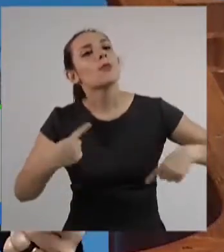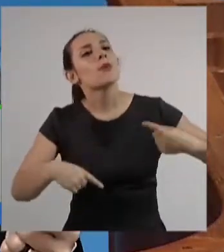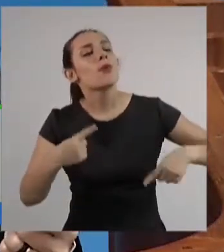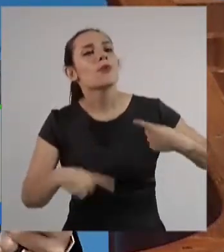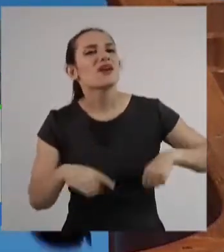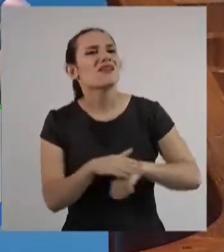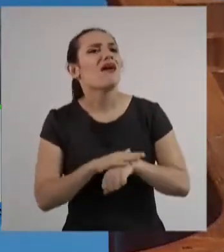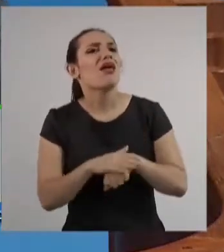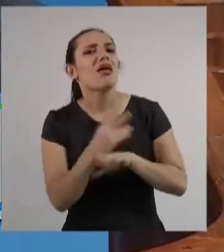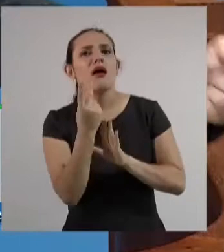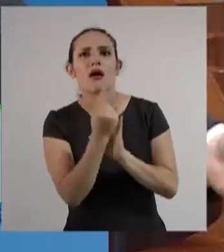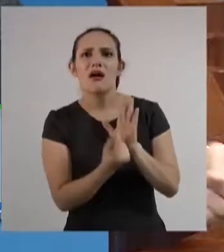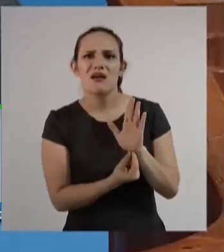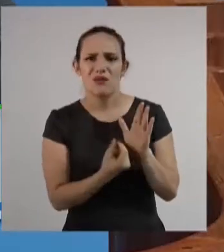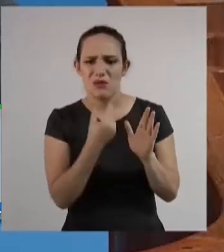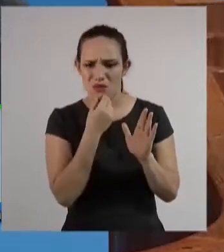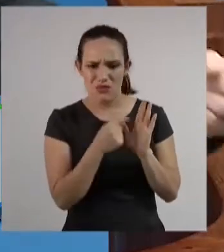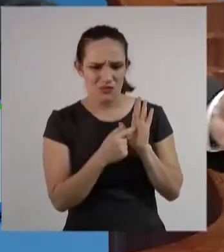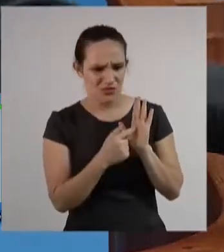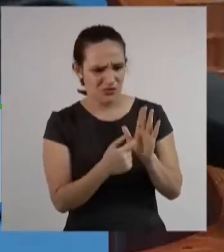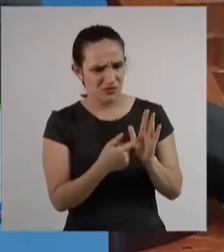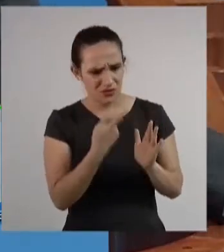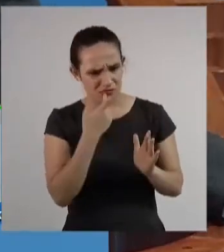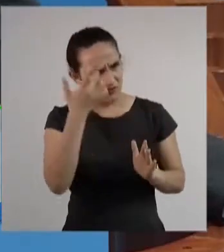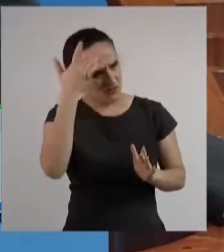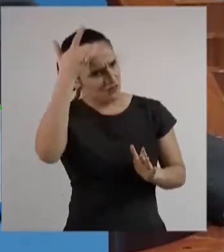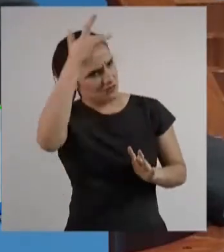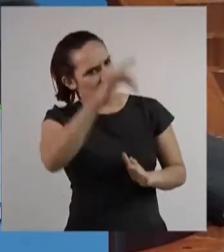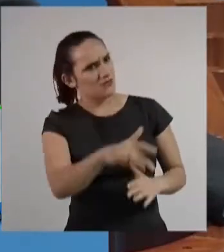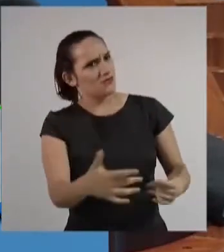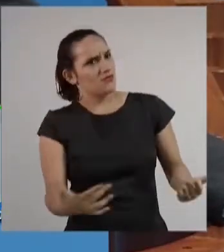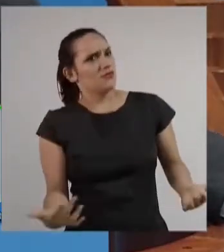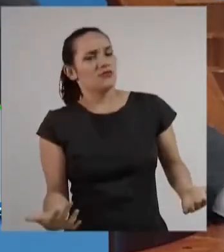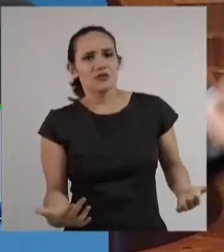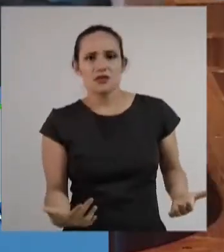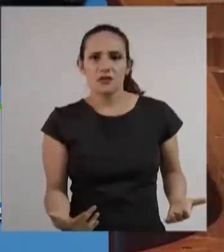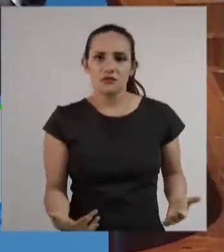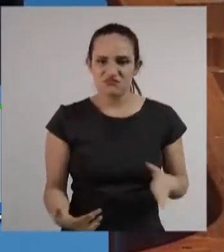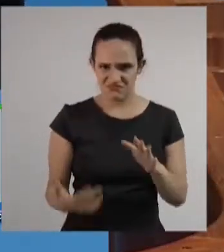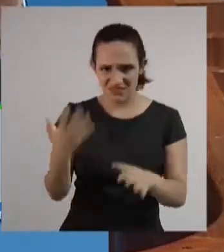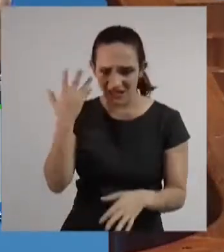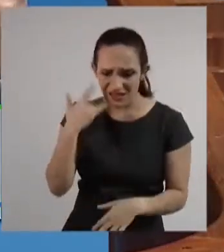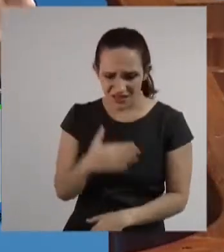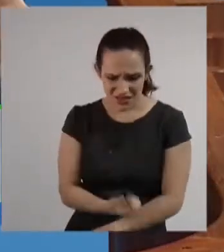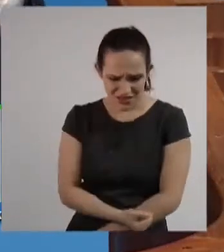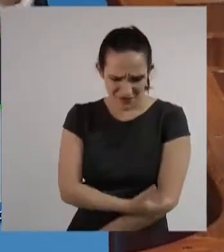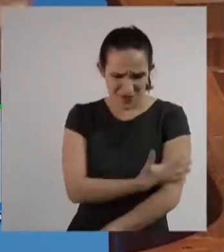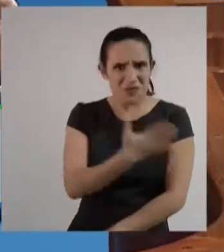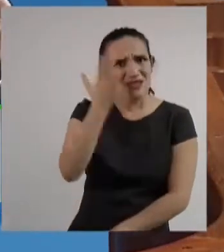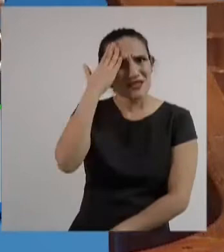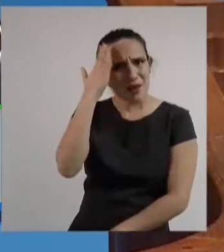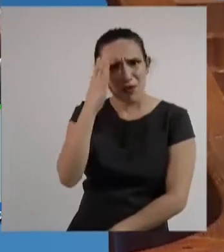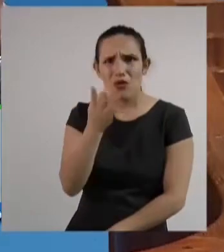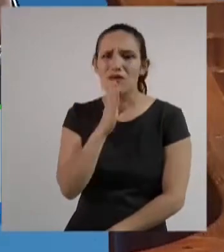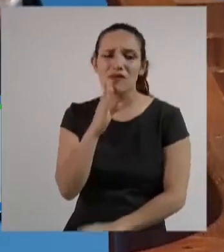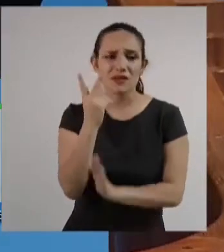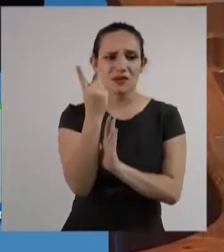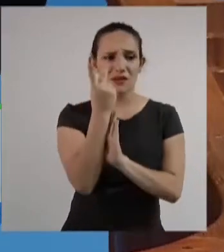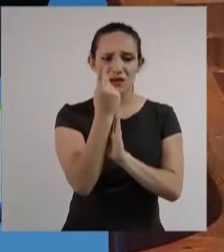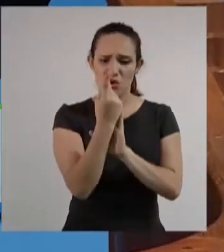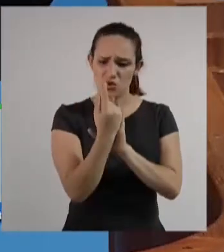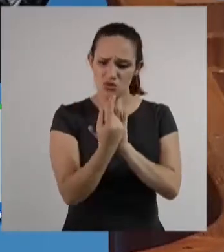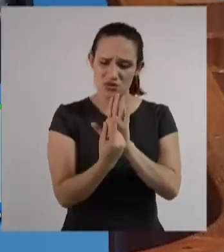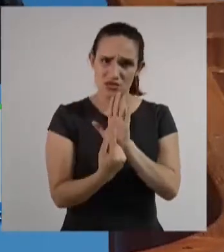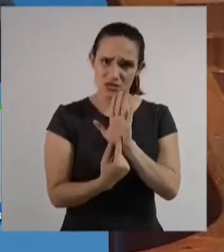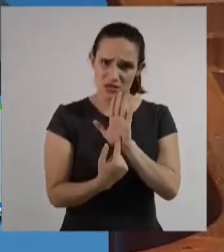deputado João Grandão, que acho que até uma criança do ensino fundamental sabe, que o orçamento do país